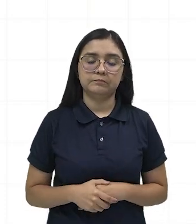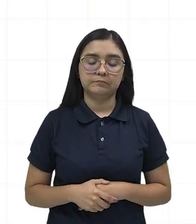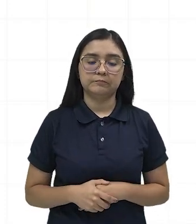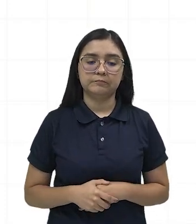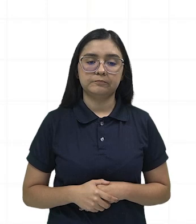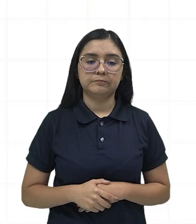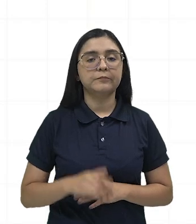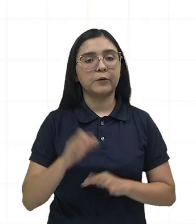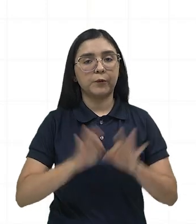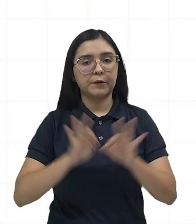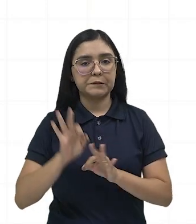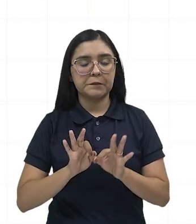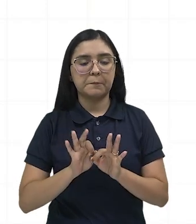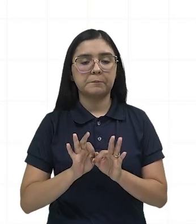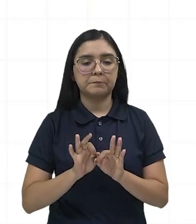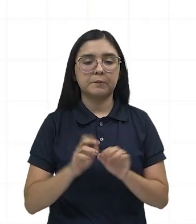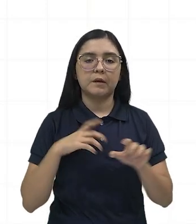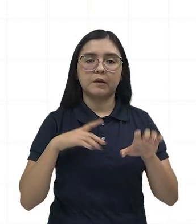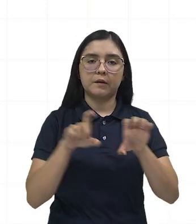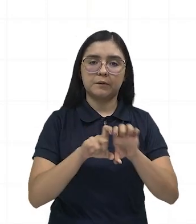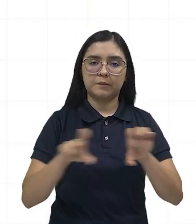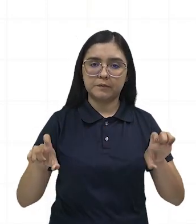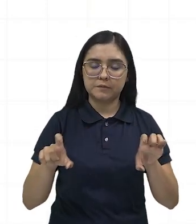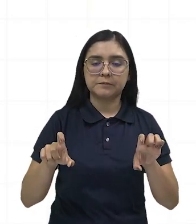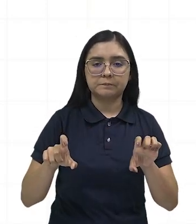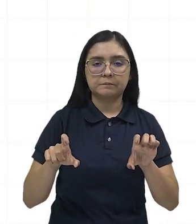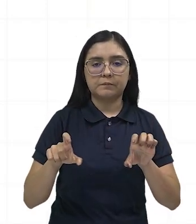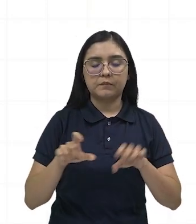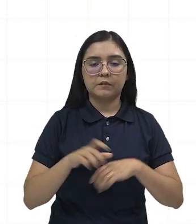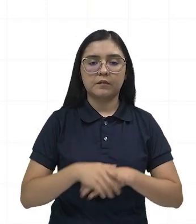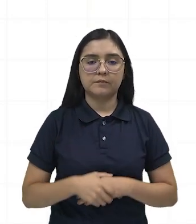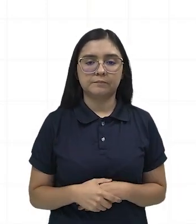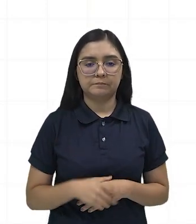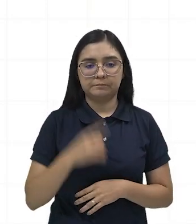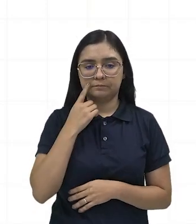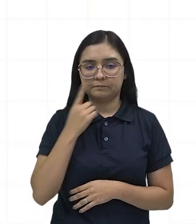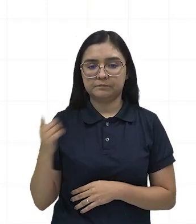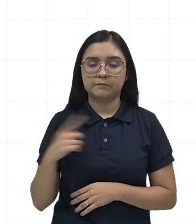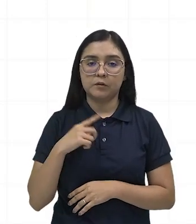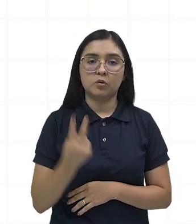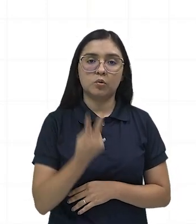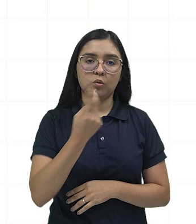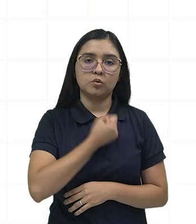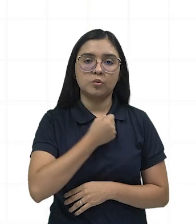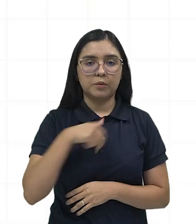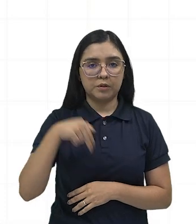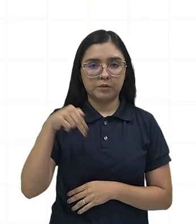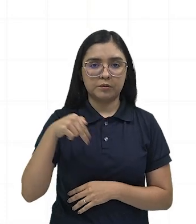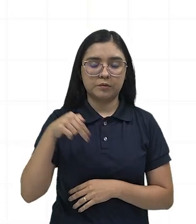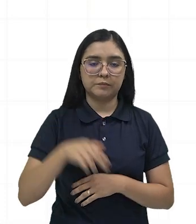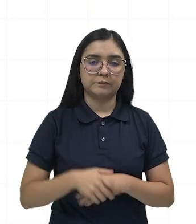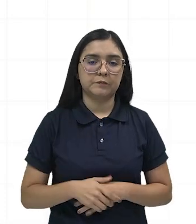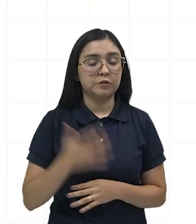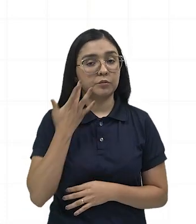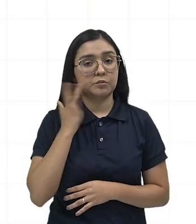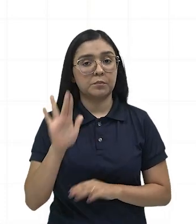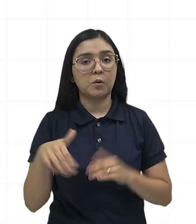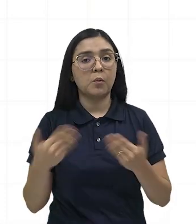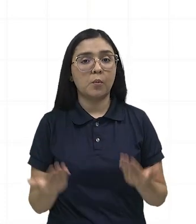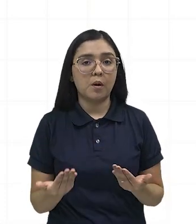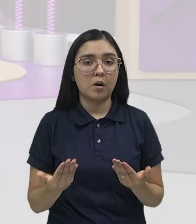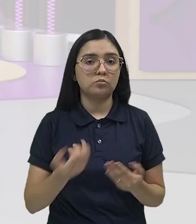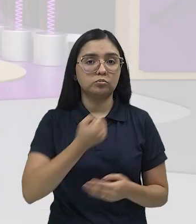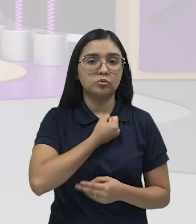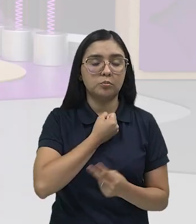então, montamos o nosso sisteminha, envolvendo 2 números, né? Nós não sabíamos quem